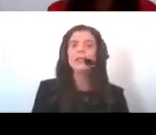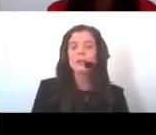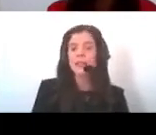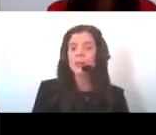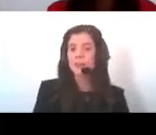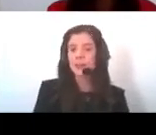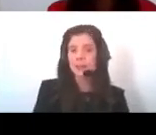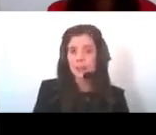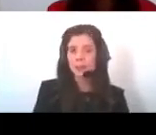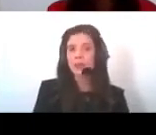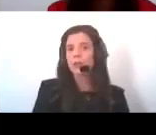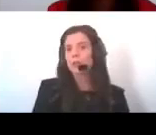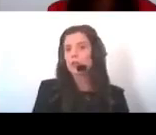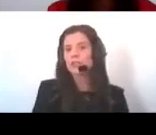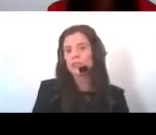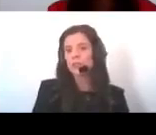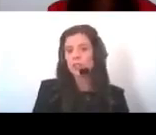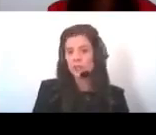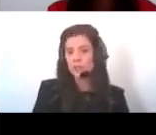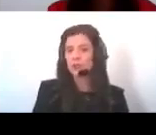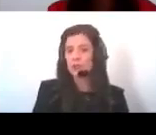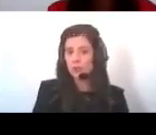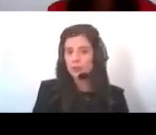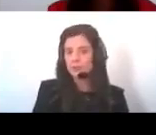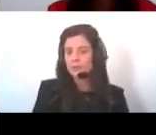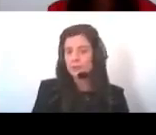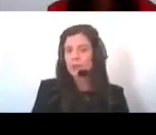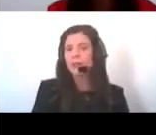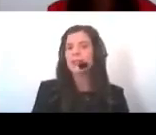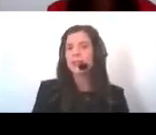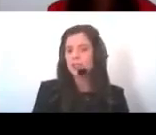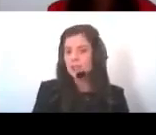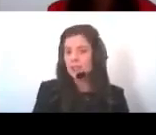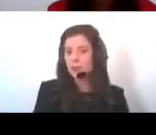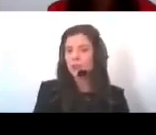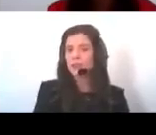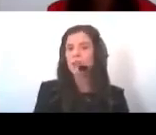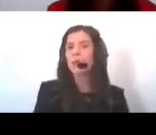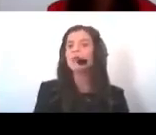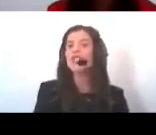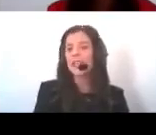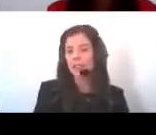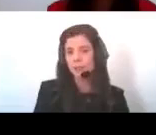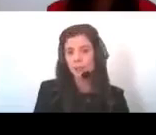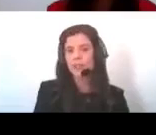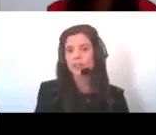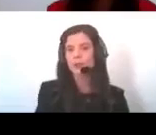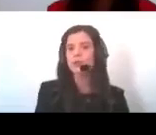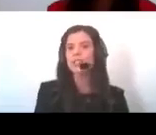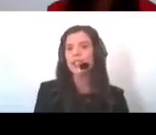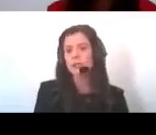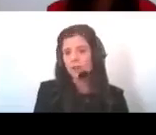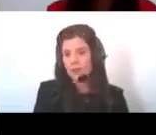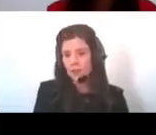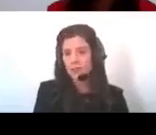tá? Sempre respeitando todas as normativas do SUS e garantindo a saúde assim como um direito, porque a saúde é